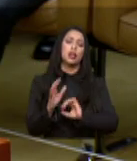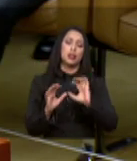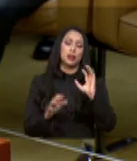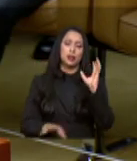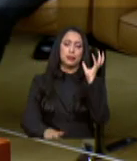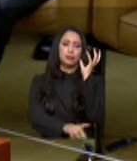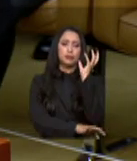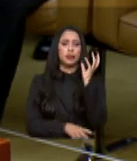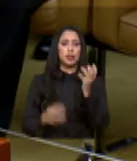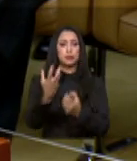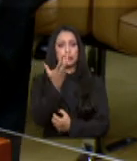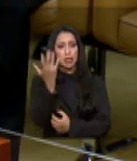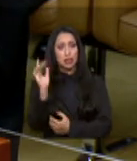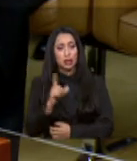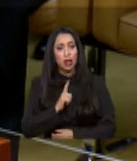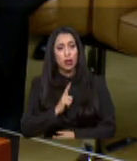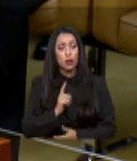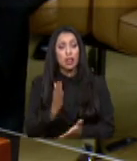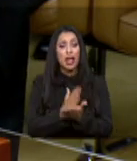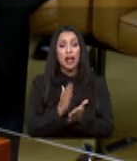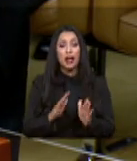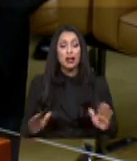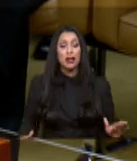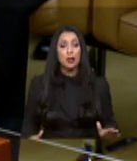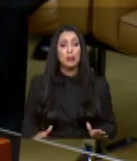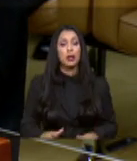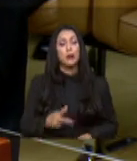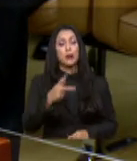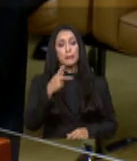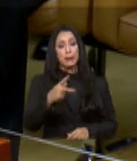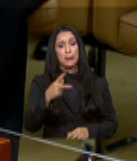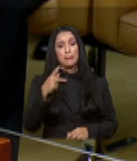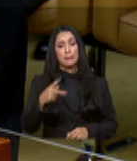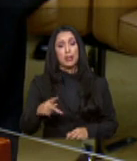como a tentativa de extinção branca do PPCDAM.